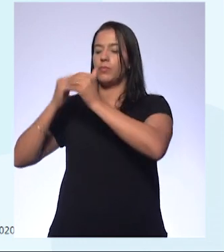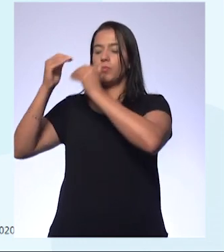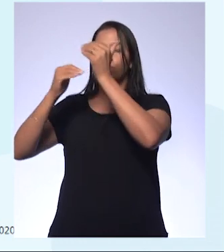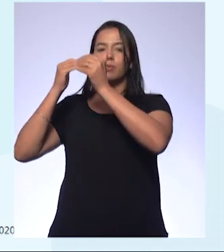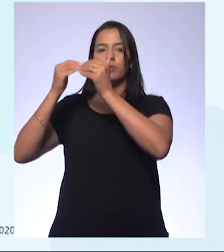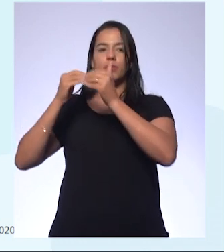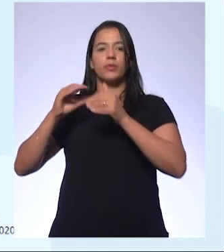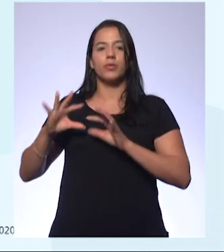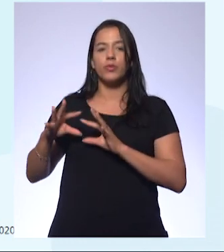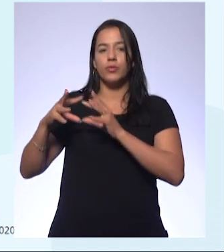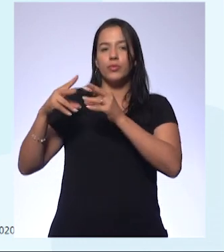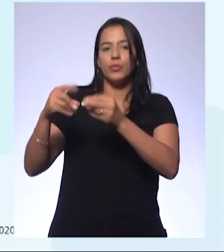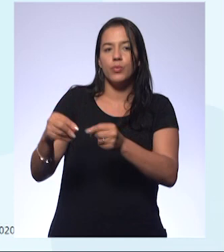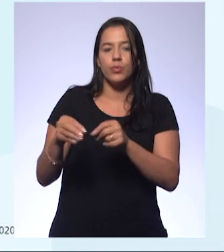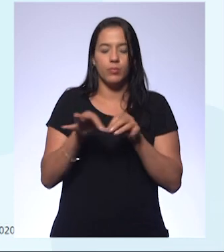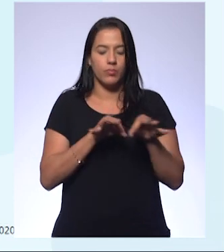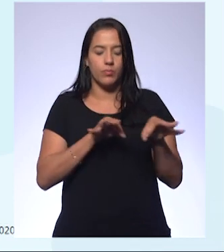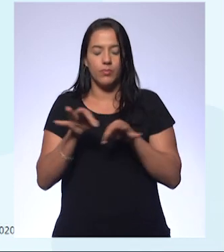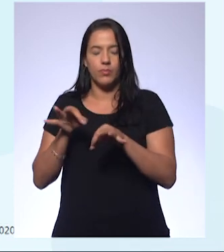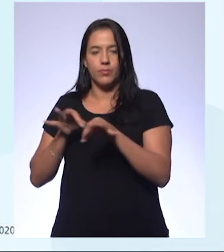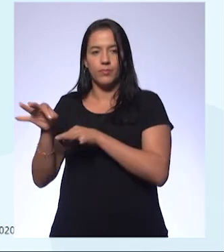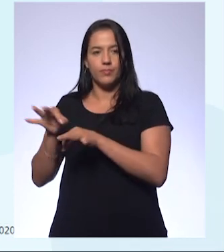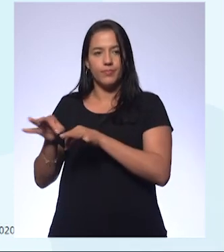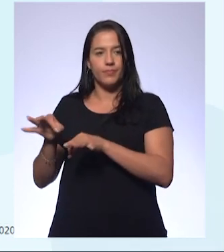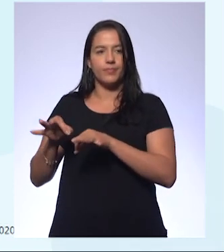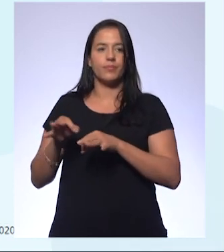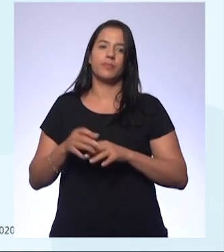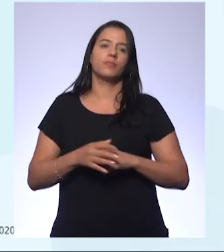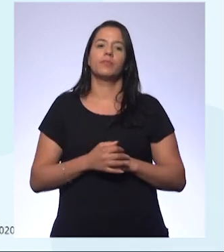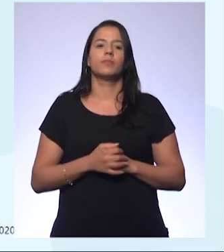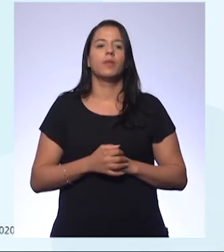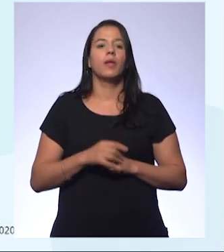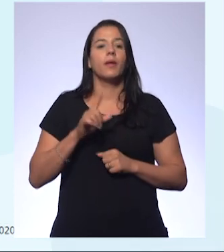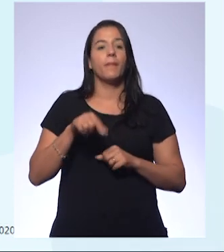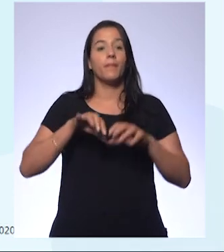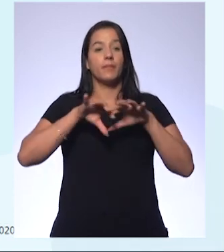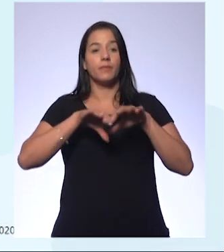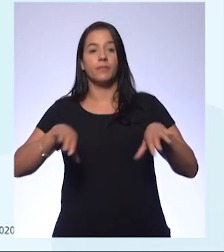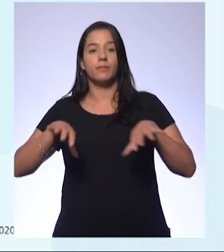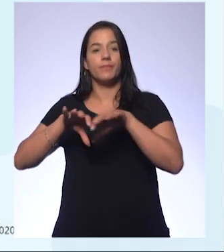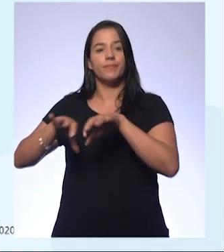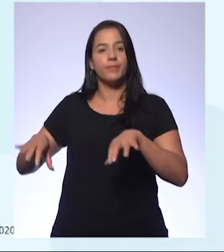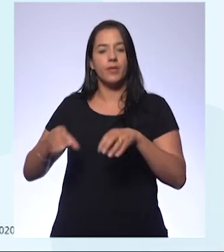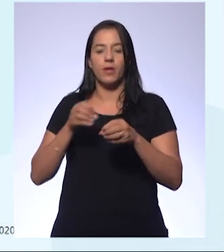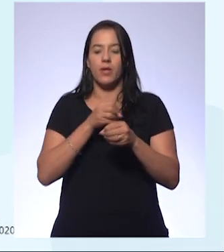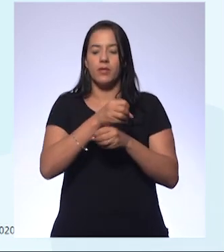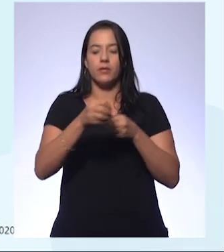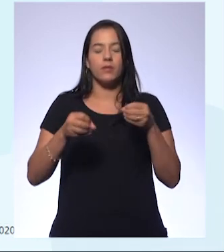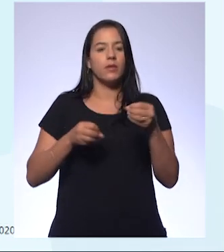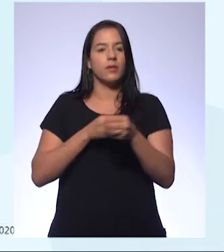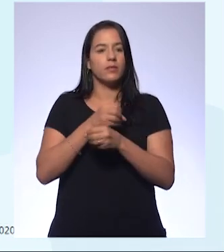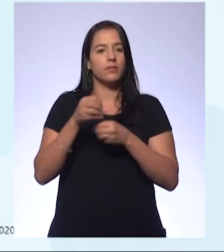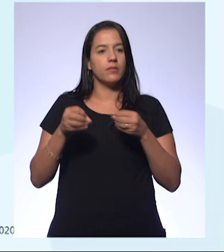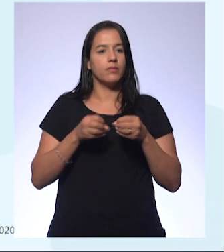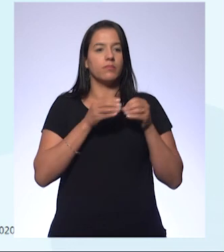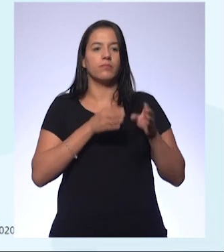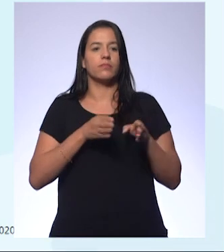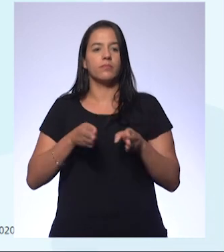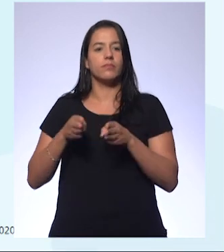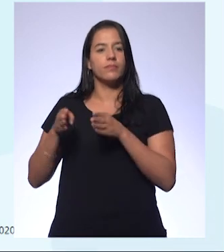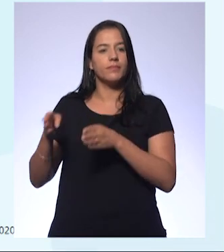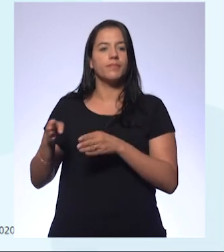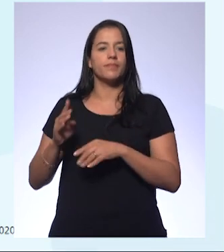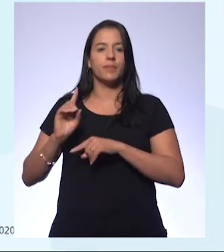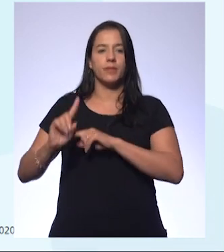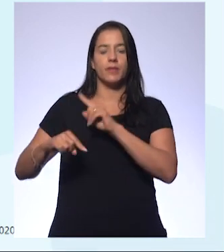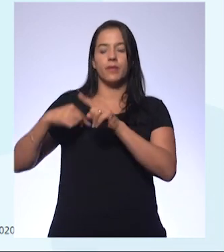onde tem toda uma preparação, né, para separar essa célula certinho. E depois disso, você tem